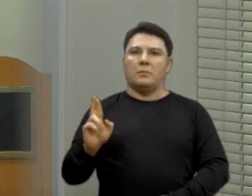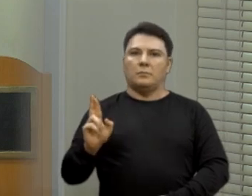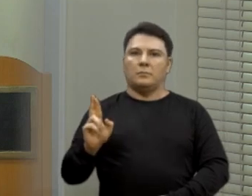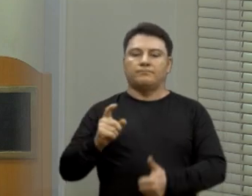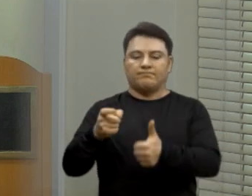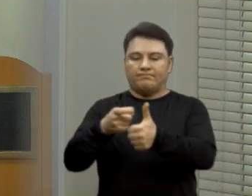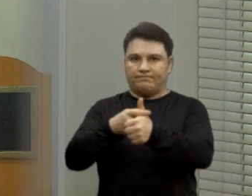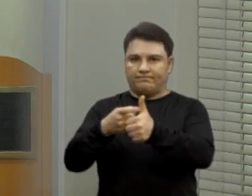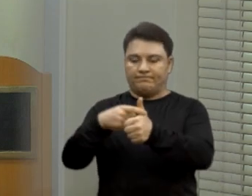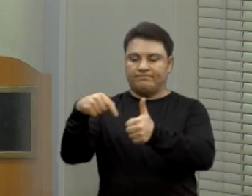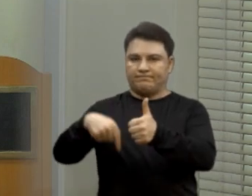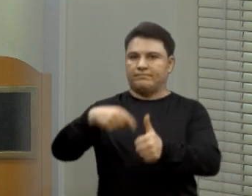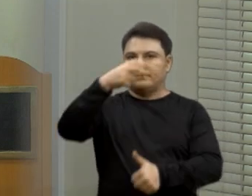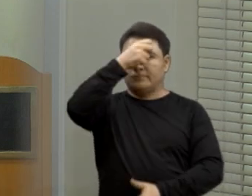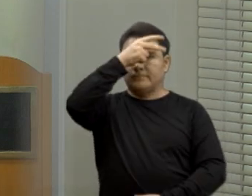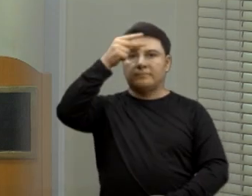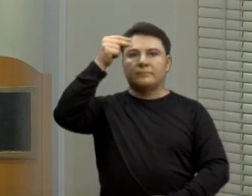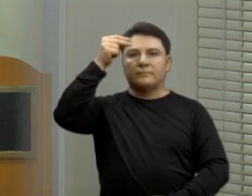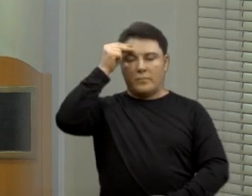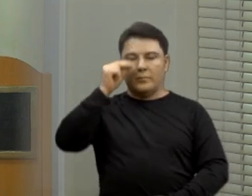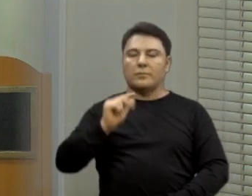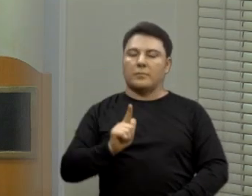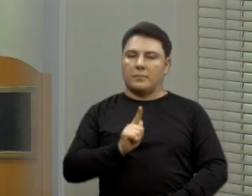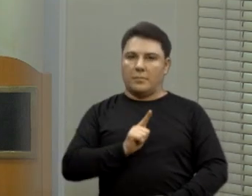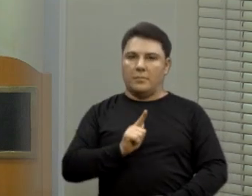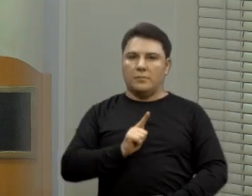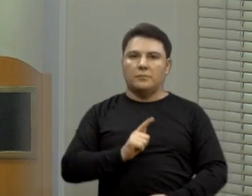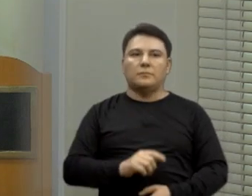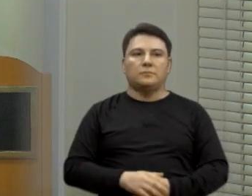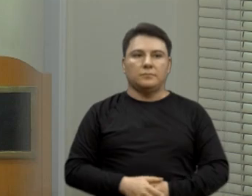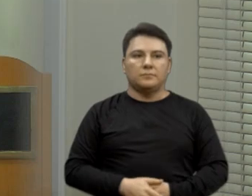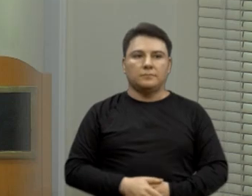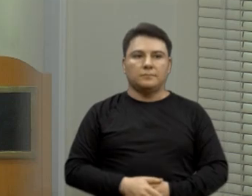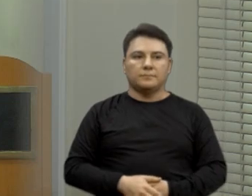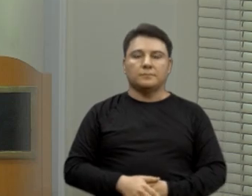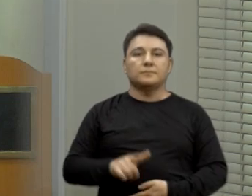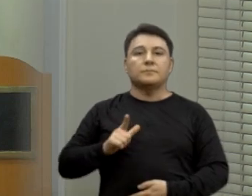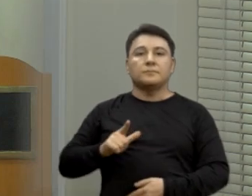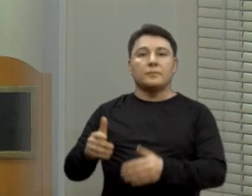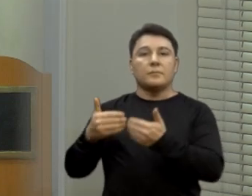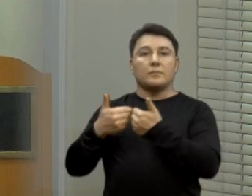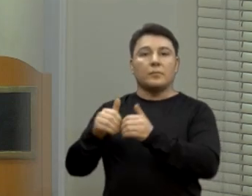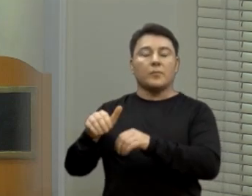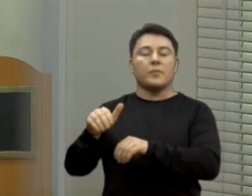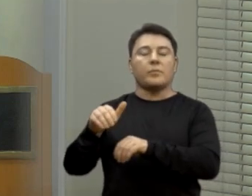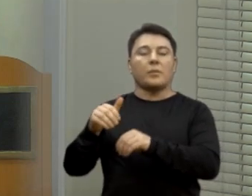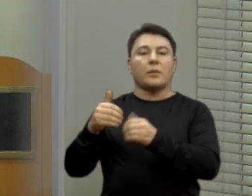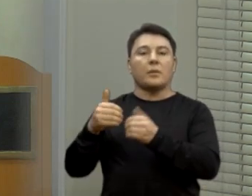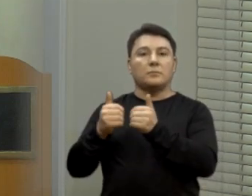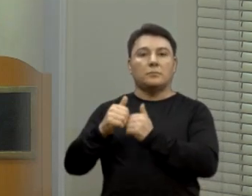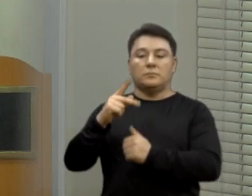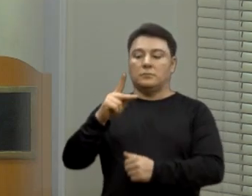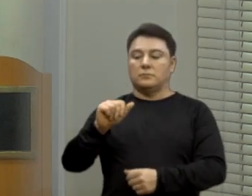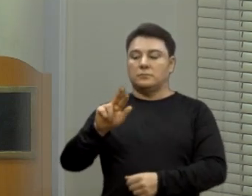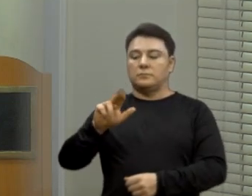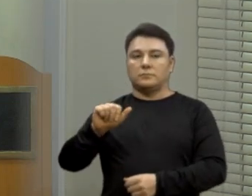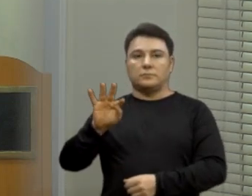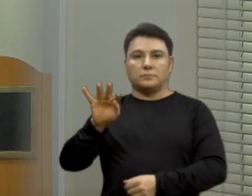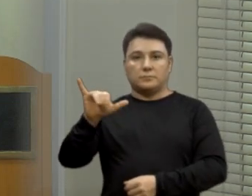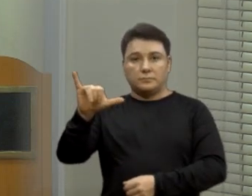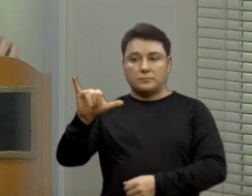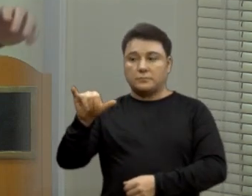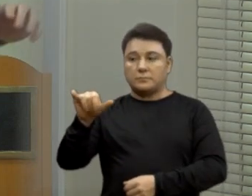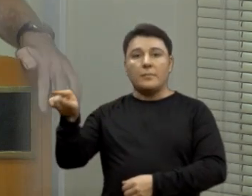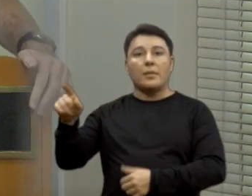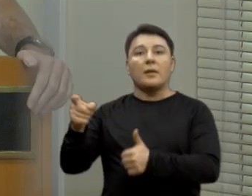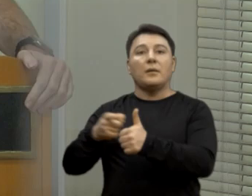a dívida da prefeitura nesse caso. Para Paraty, somente para Paraty, a prefeitura deve mais de 10 milhões de